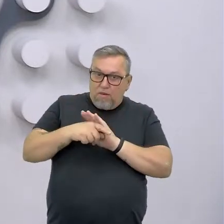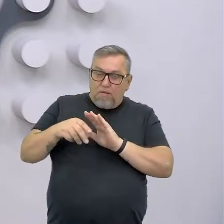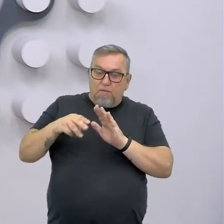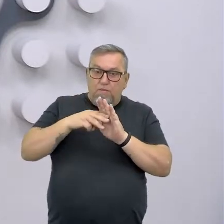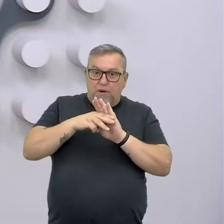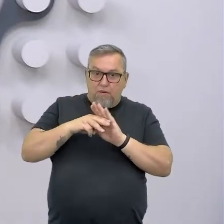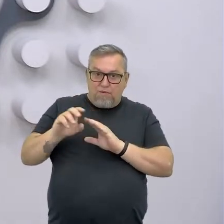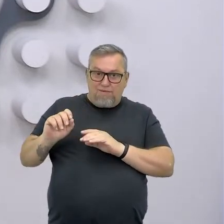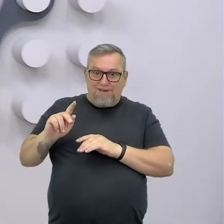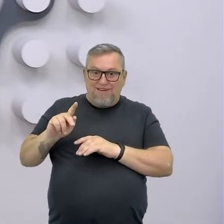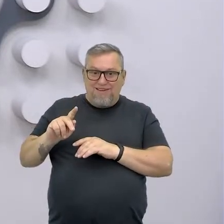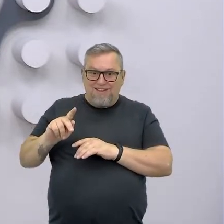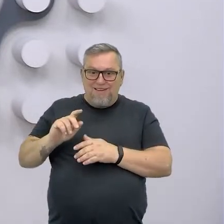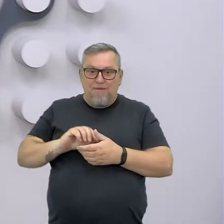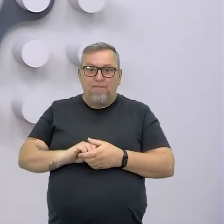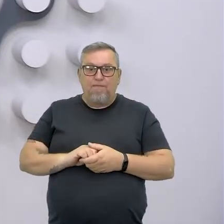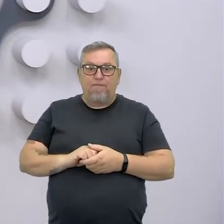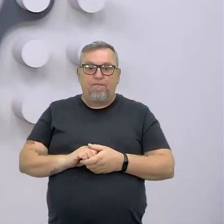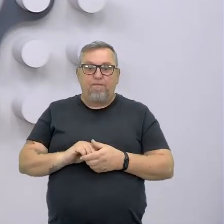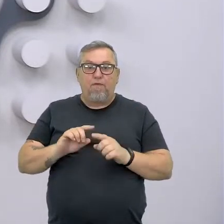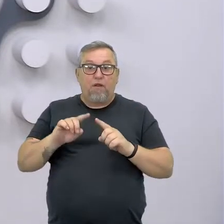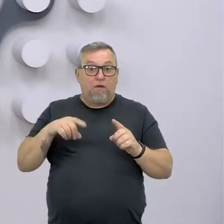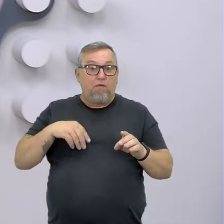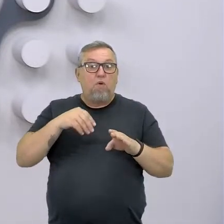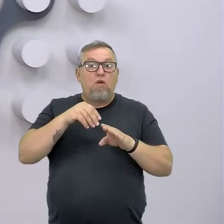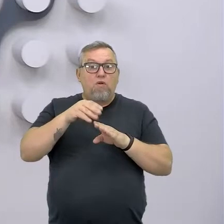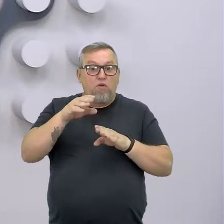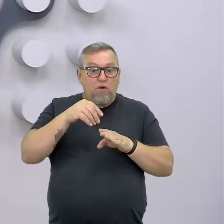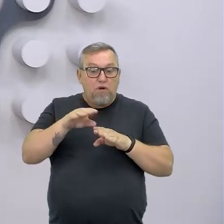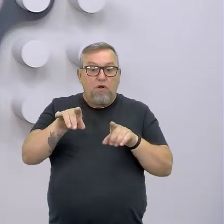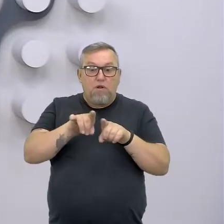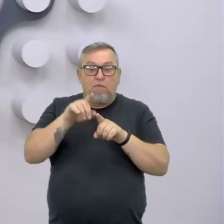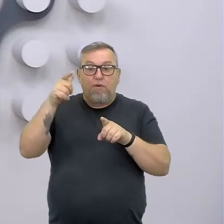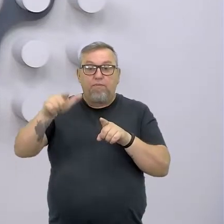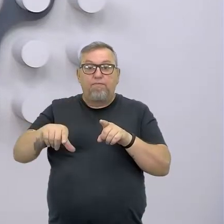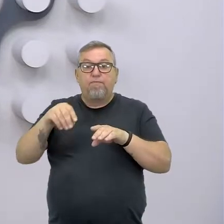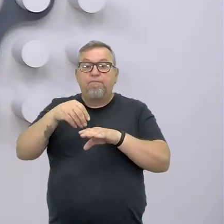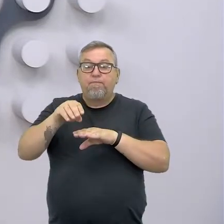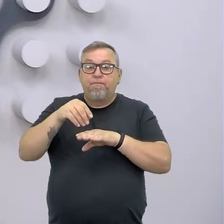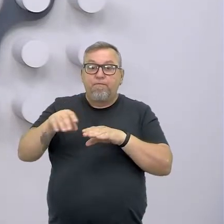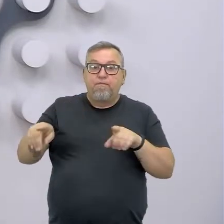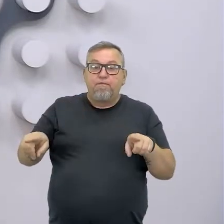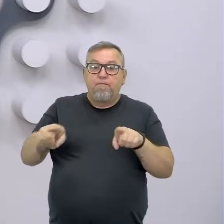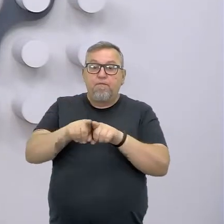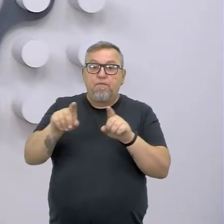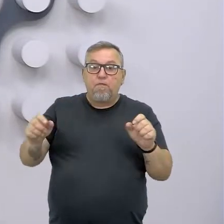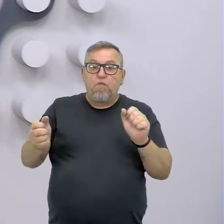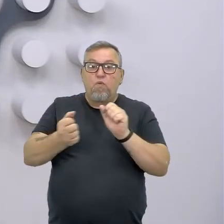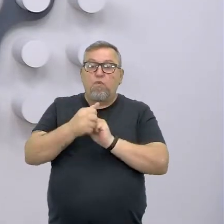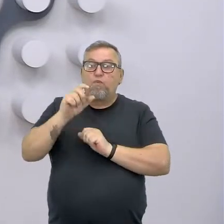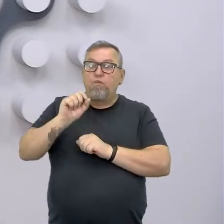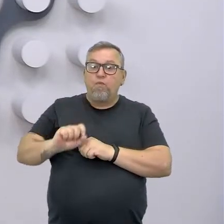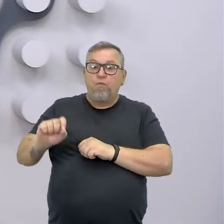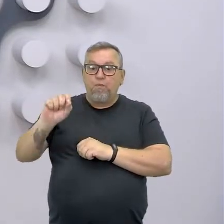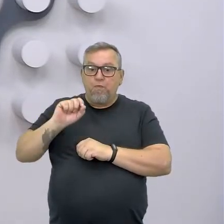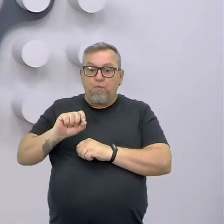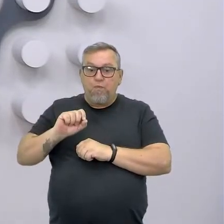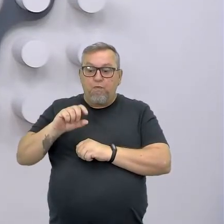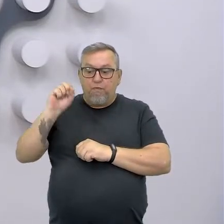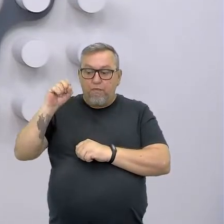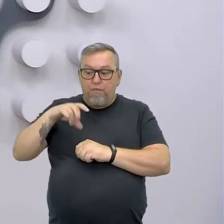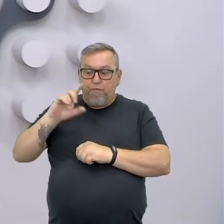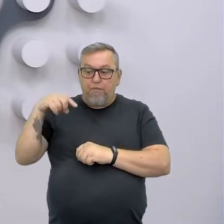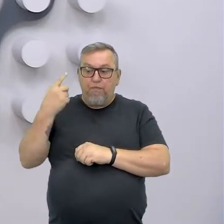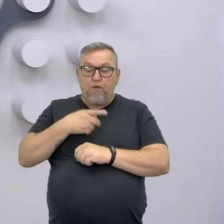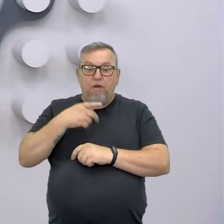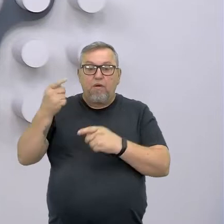método. Beleza, pessoal? Então fica aí a dica, né? E a outra dica, juntamente com essa daí, é de que sim, a